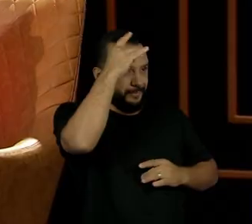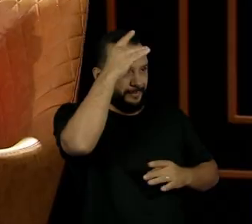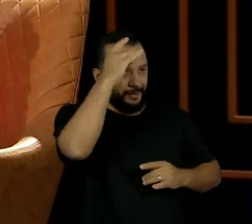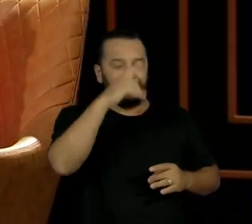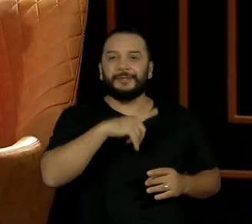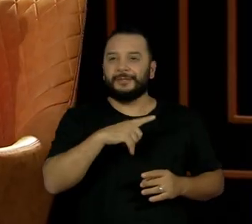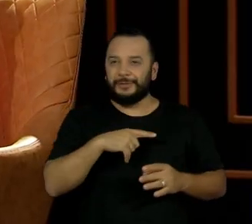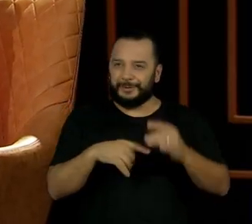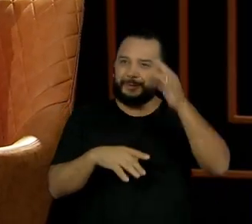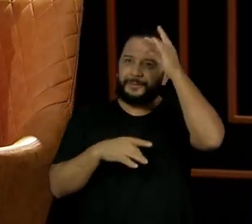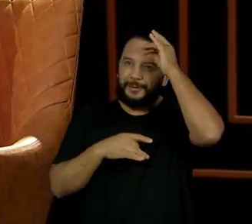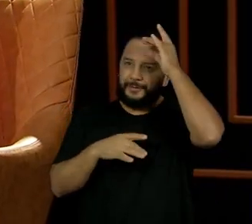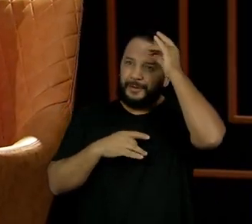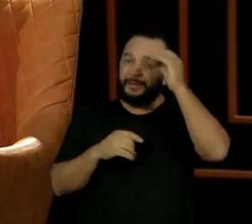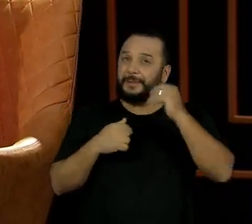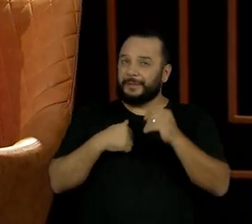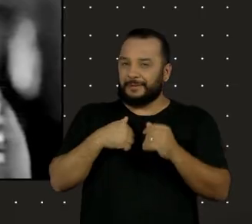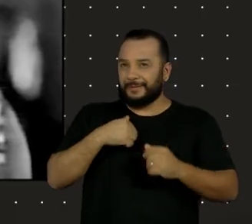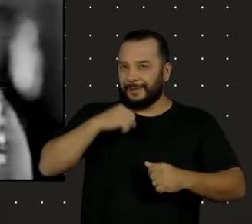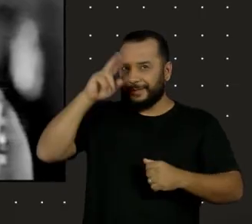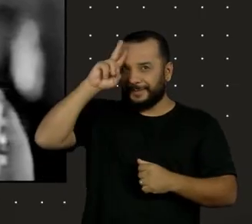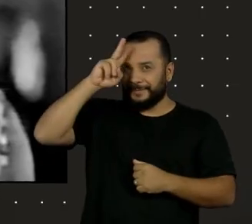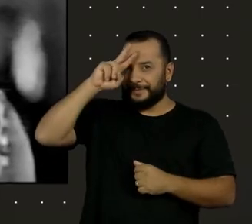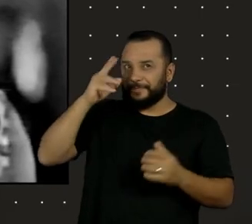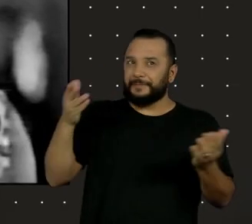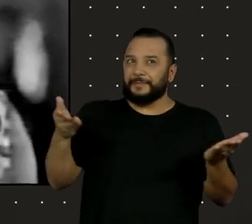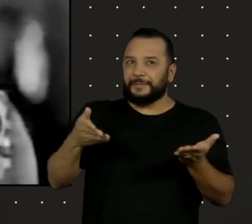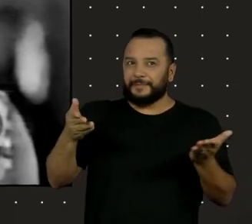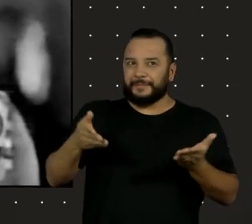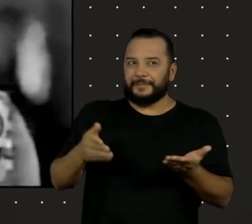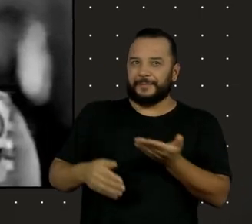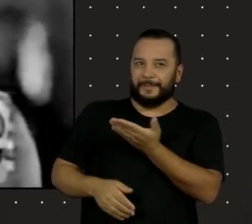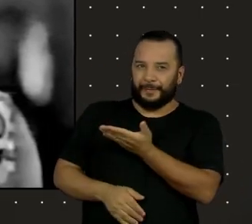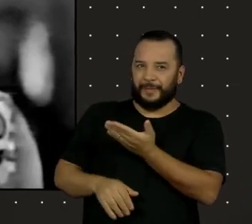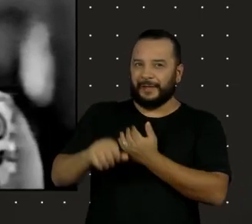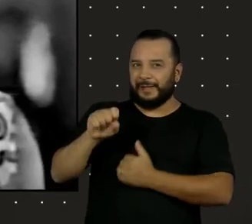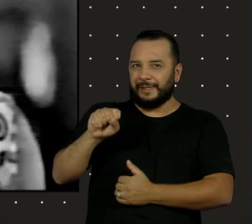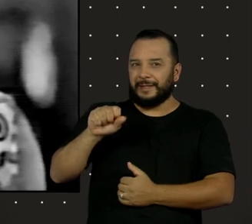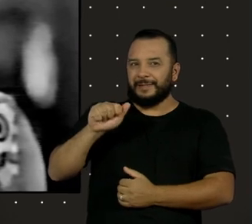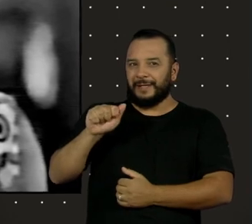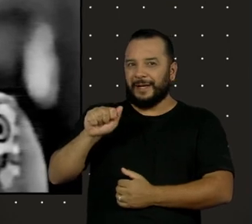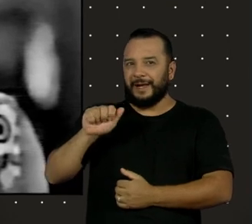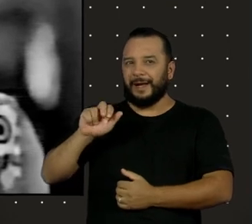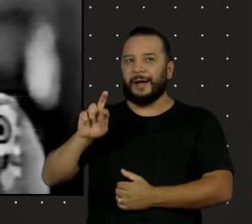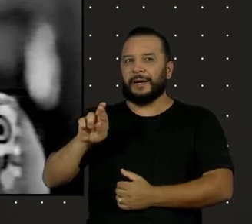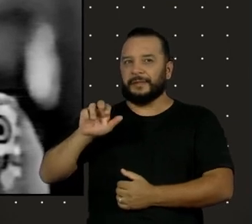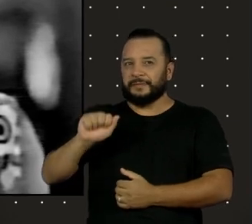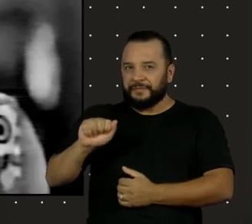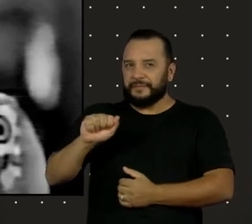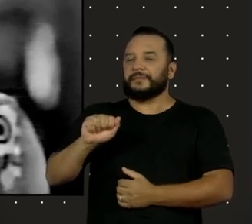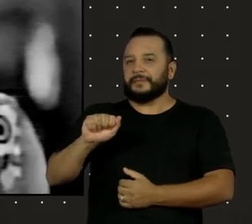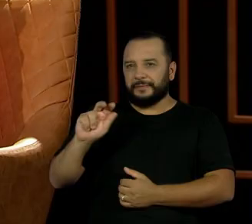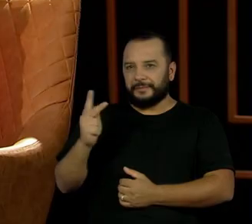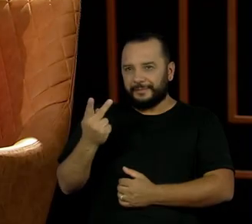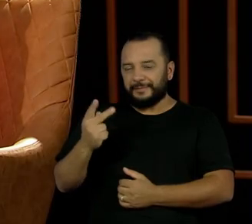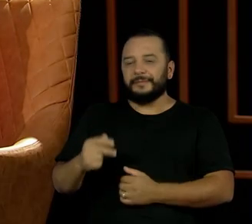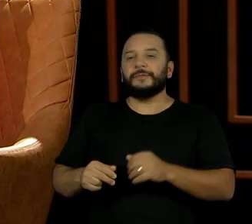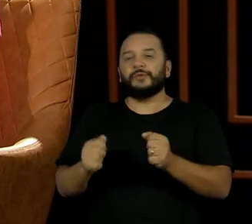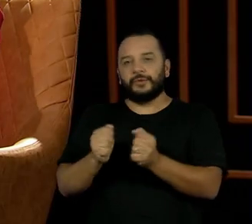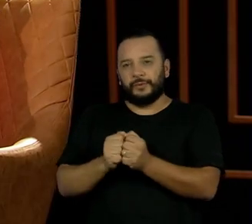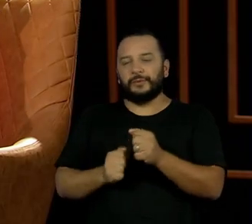eu tô lembrando agora sim da Sarah com o Simonal na TV eu lembro disso